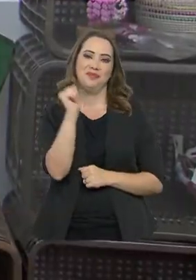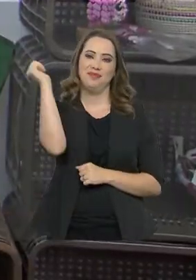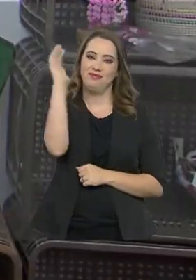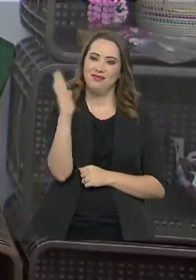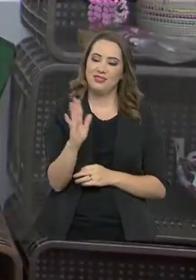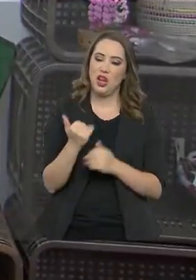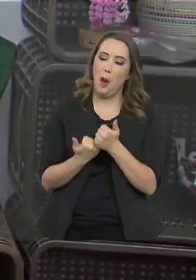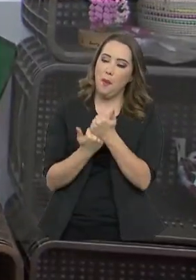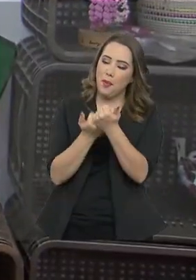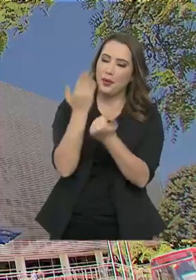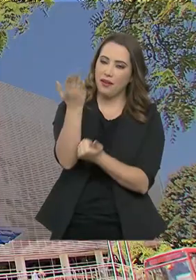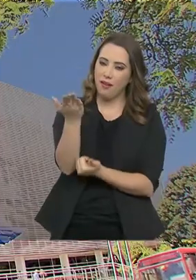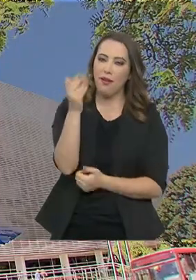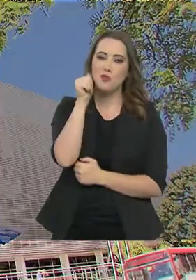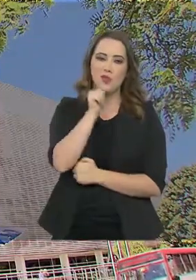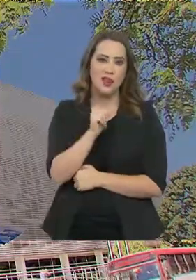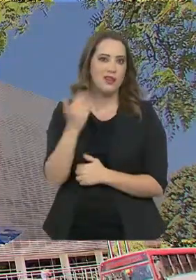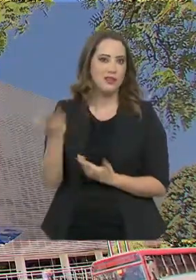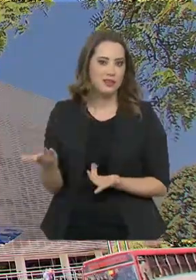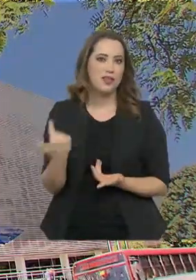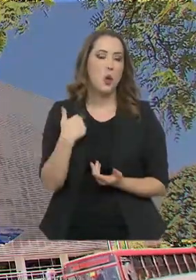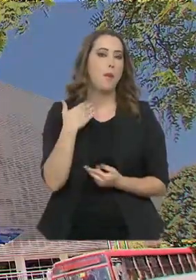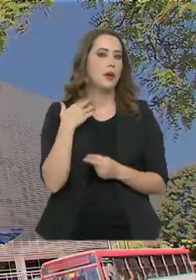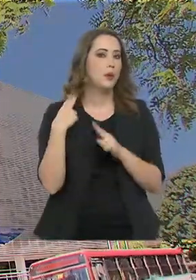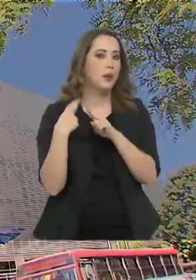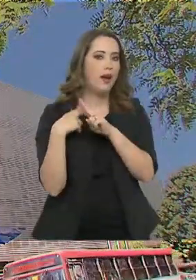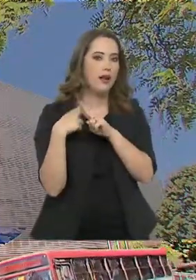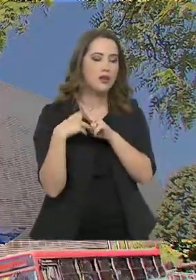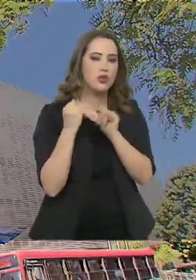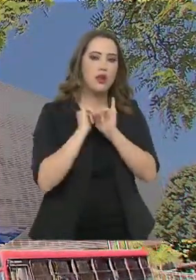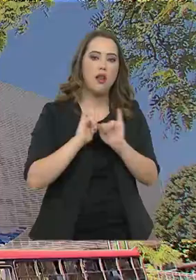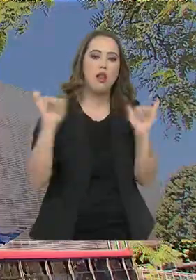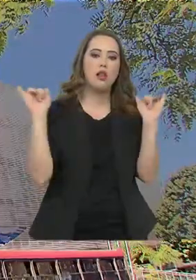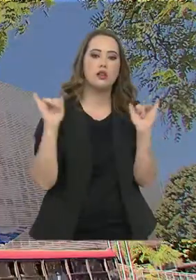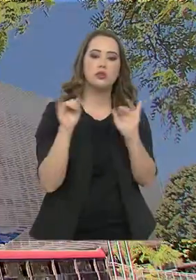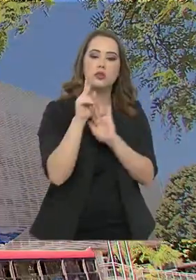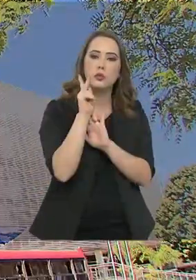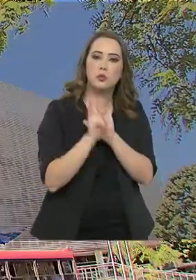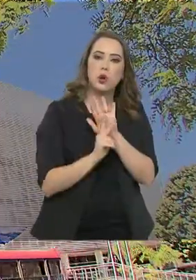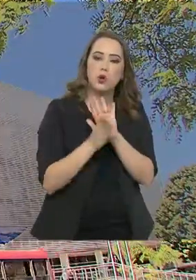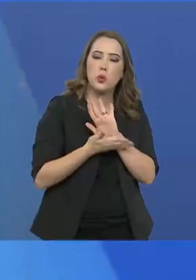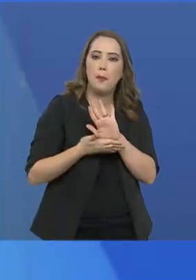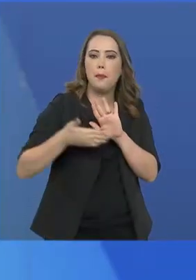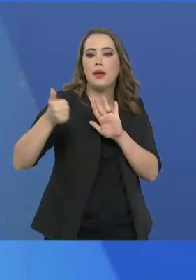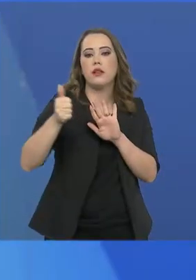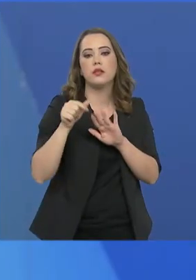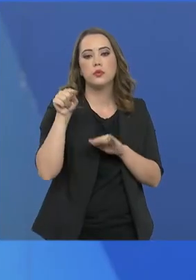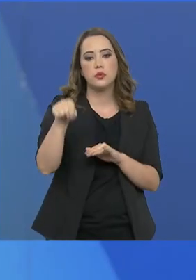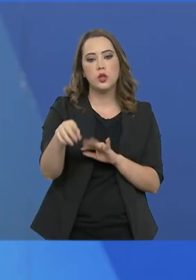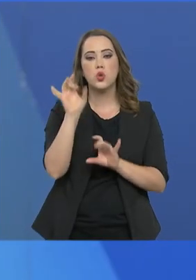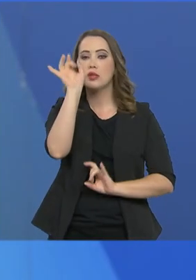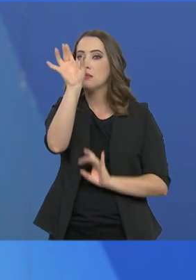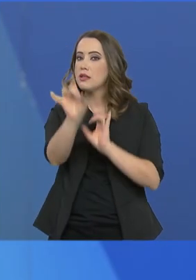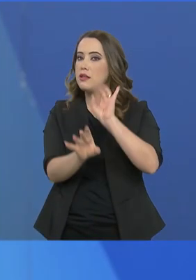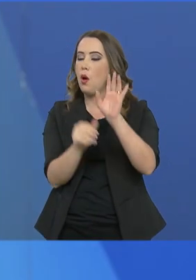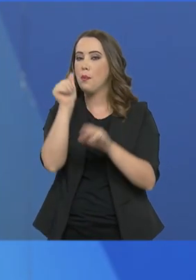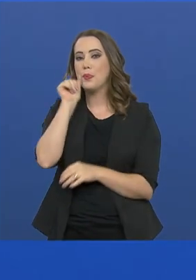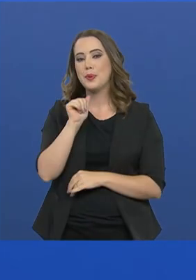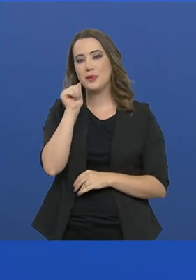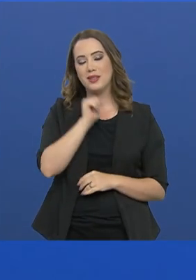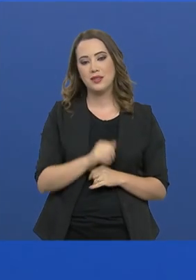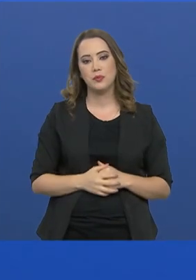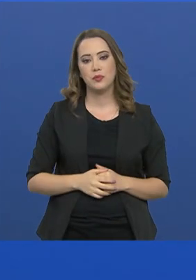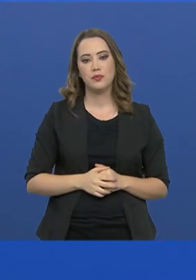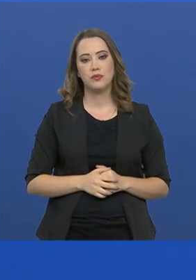mulheres como Marilene, a Caixa Econômica Federal lançou um pacote de vantagens exclusivamente para elas.